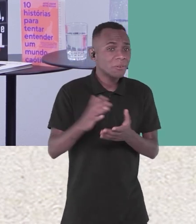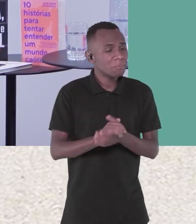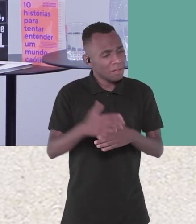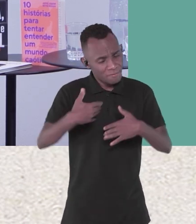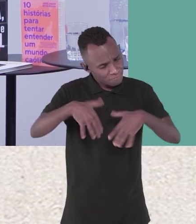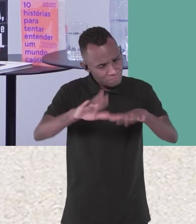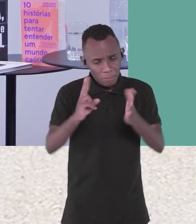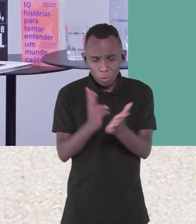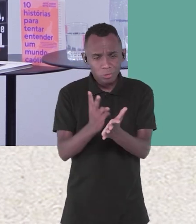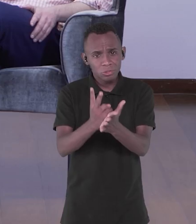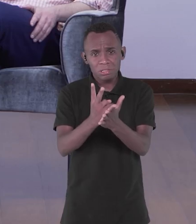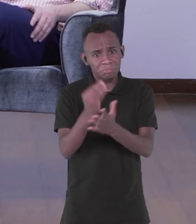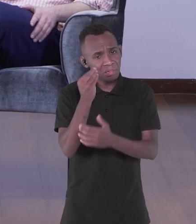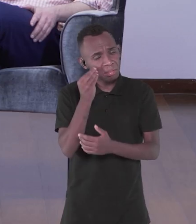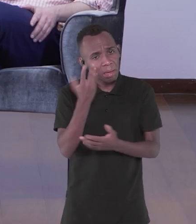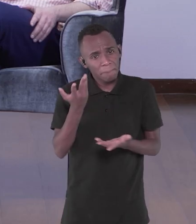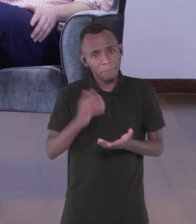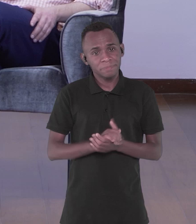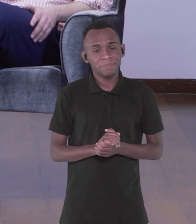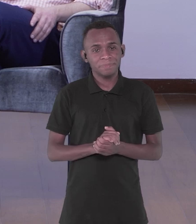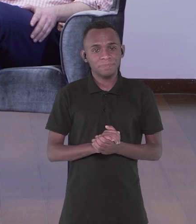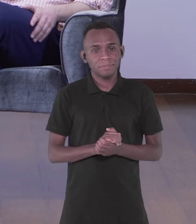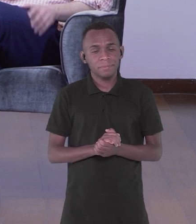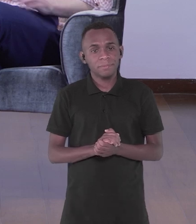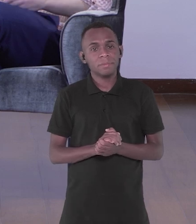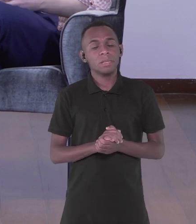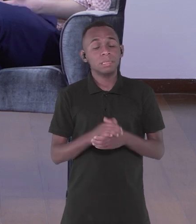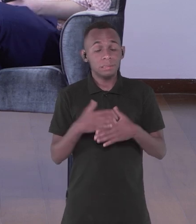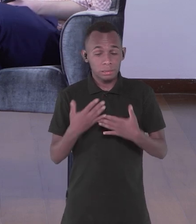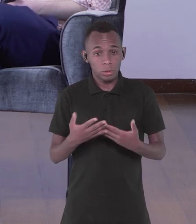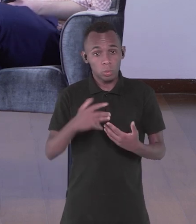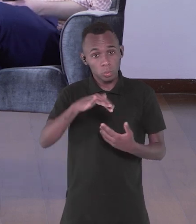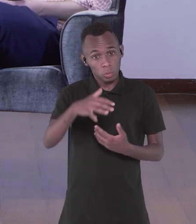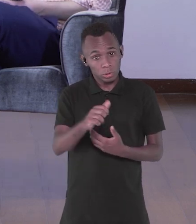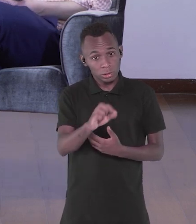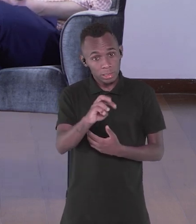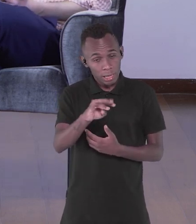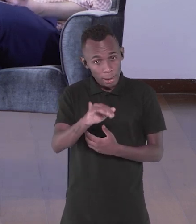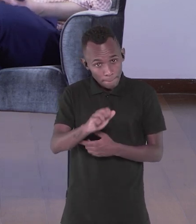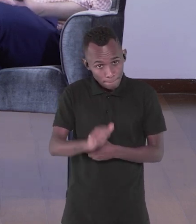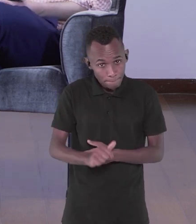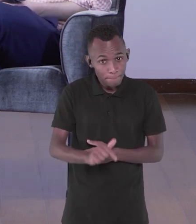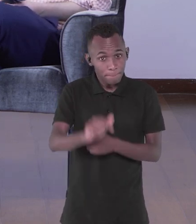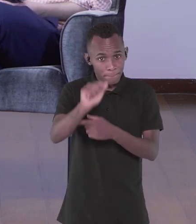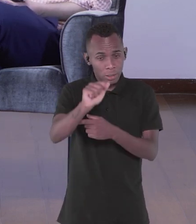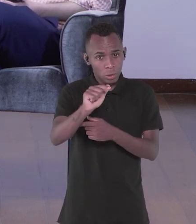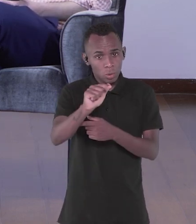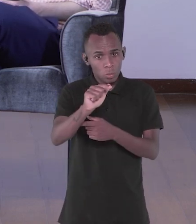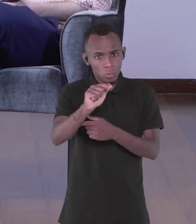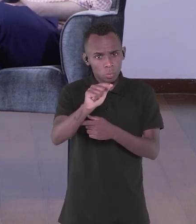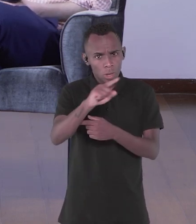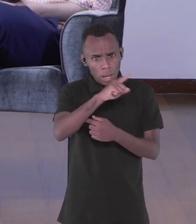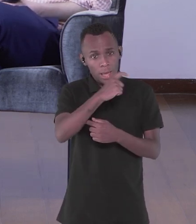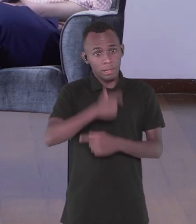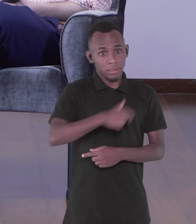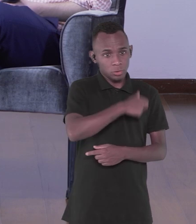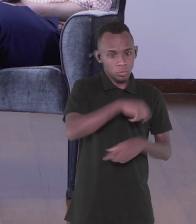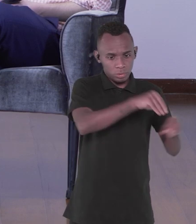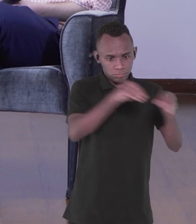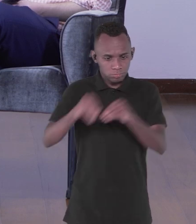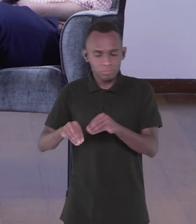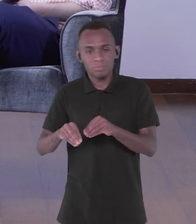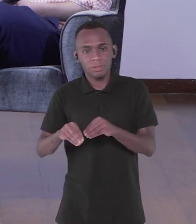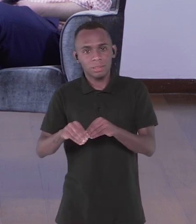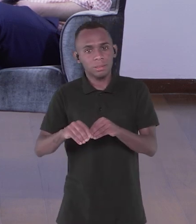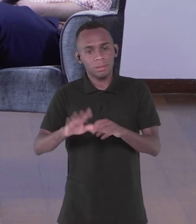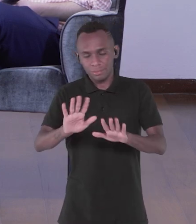vamos embora, vamos tentar. Bem, Jamil veio diretamente de Genebra para cá, mentira. Ele estava em São Paulo,